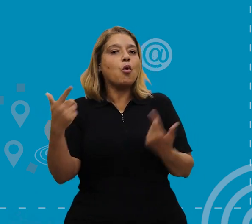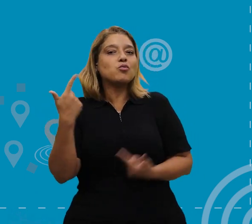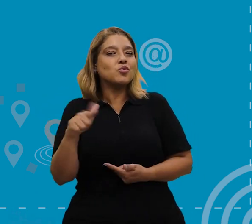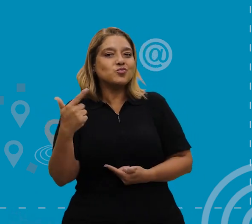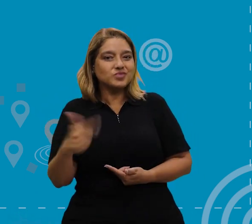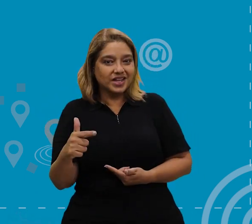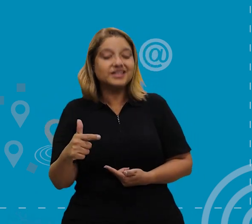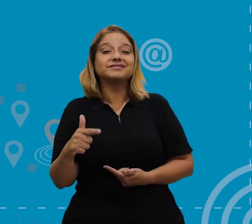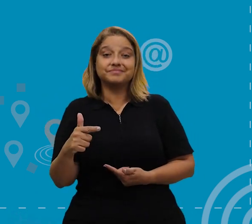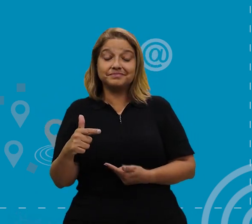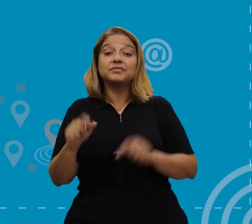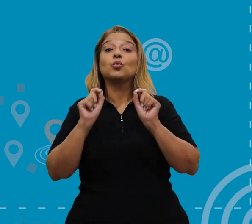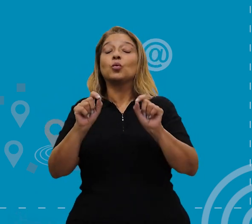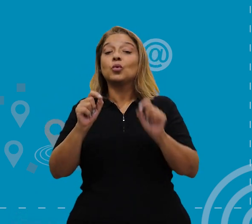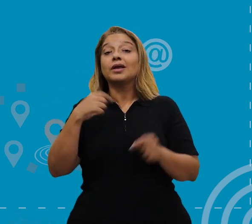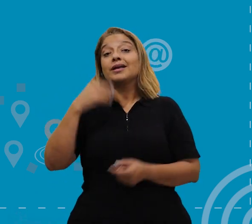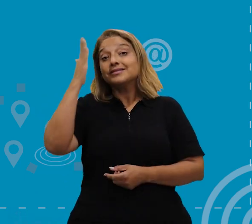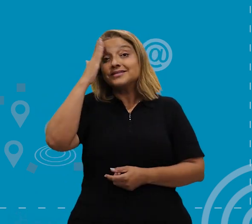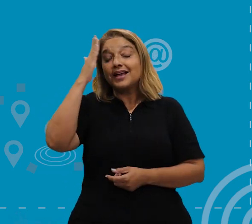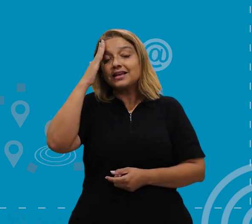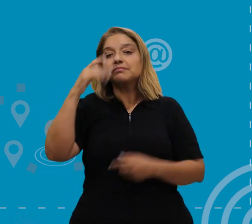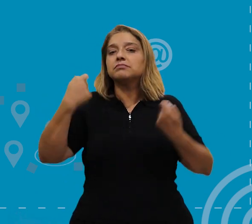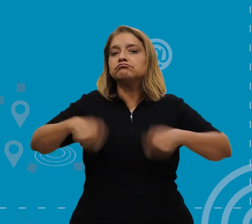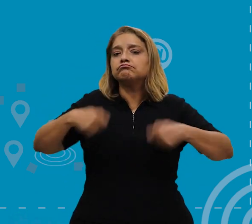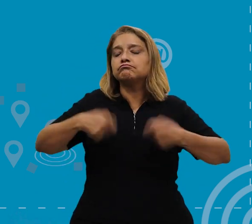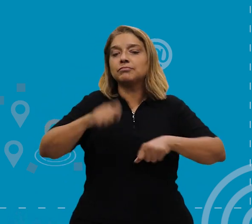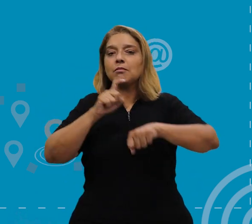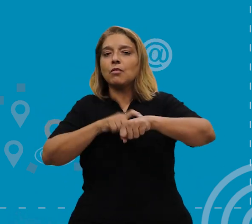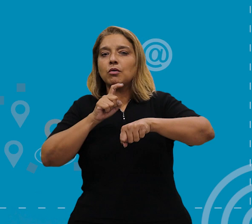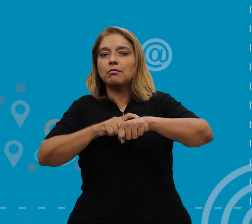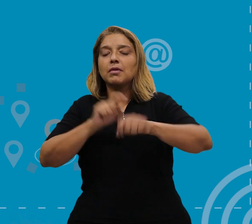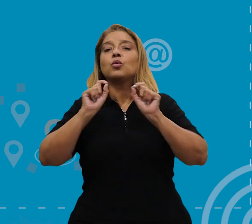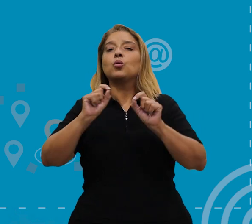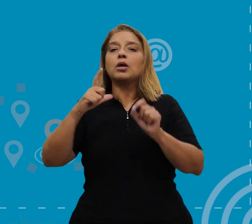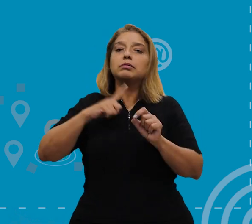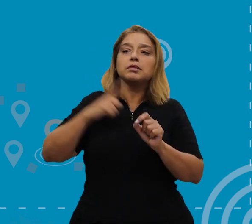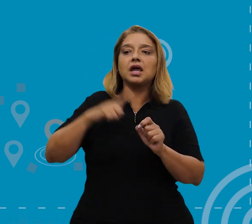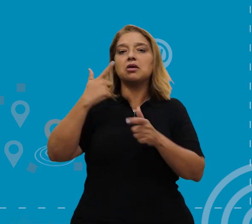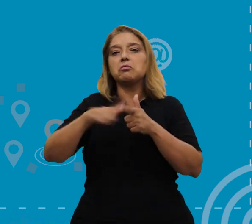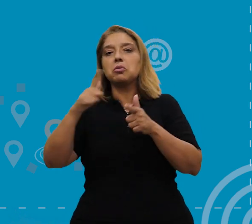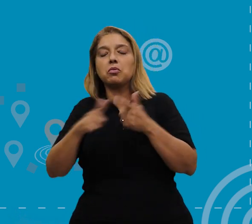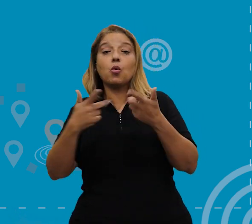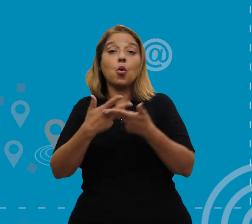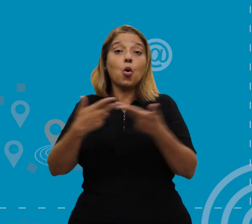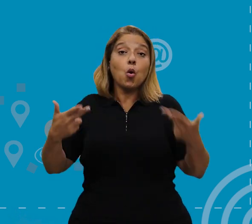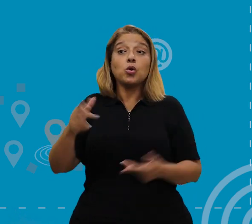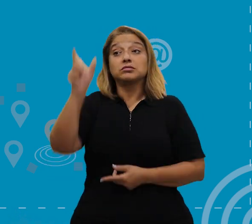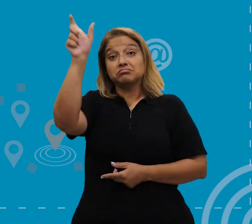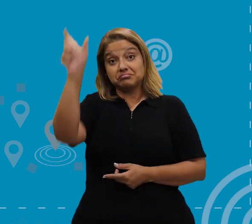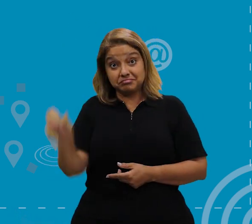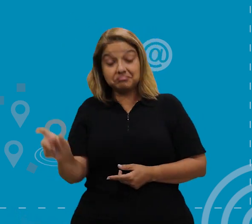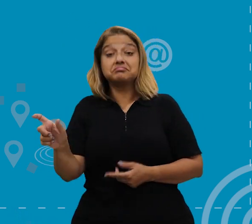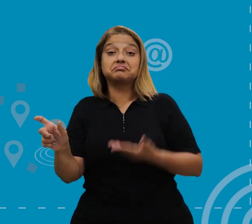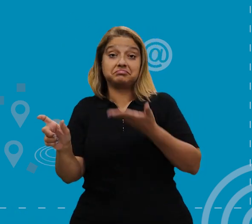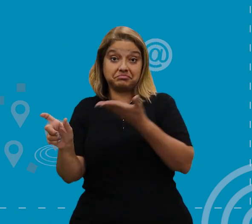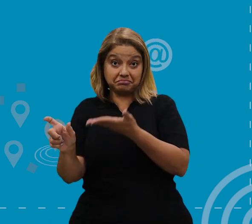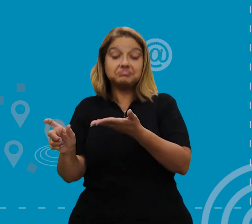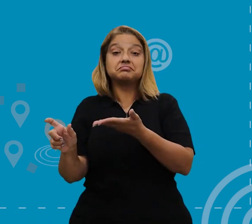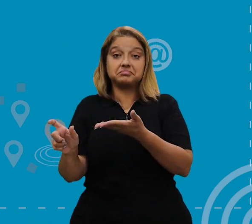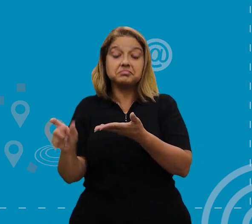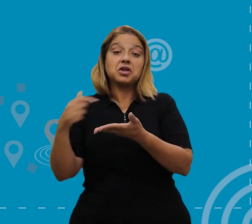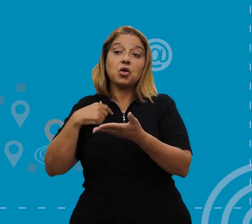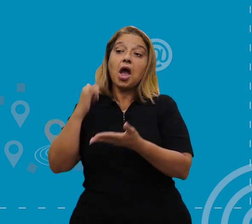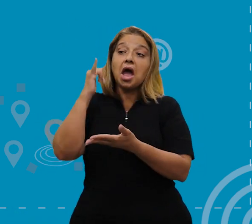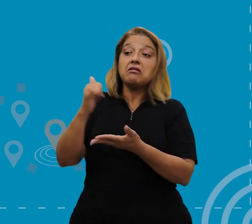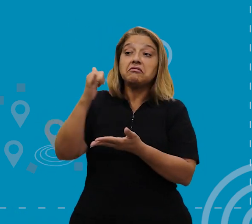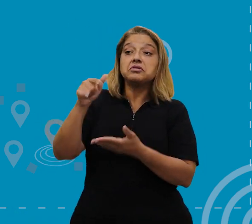as necessidades e o momento pelo qual a outra pessoa, ou seja, o nosso interlocutor está